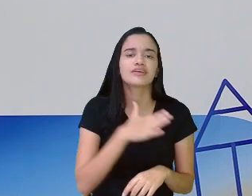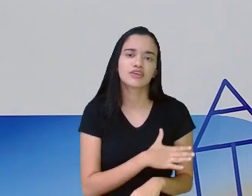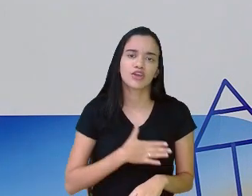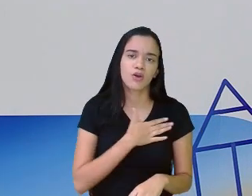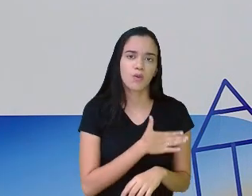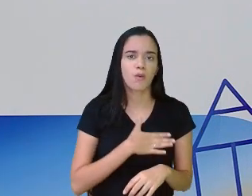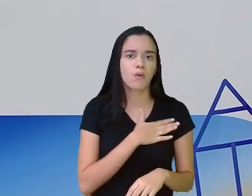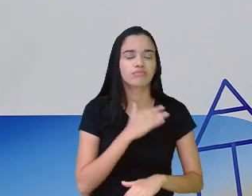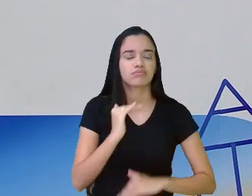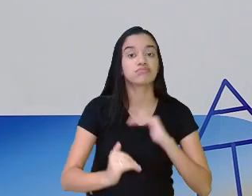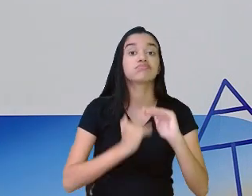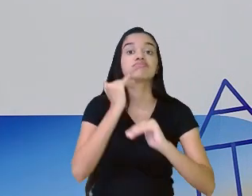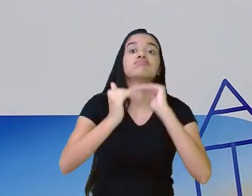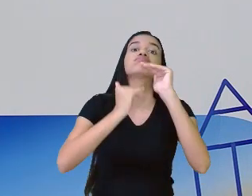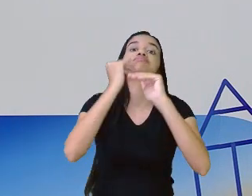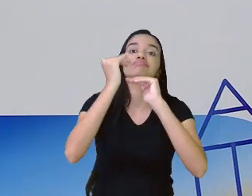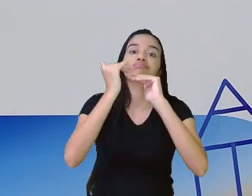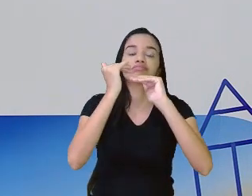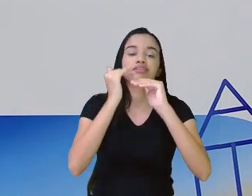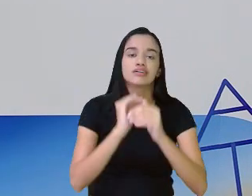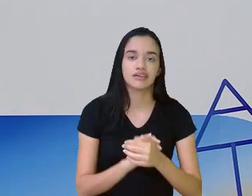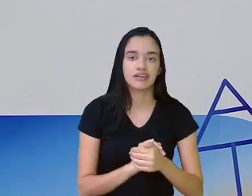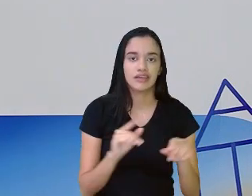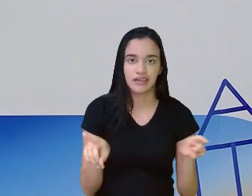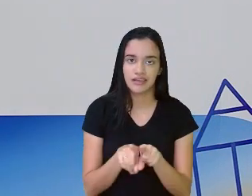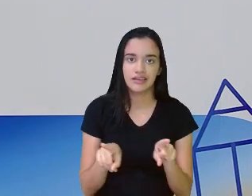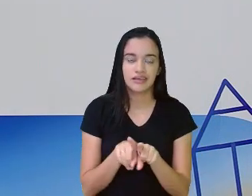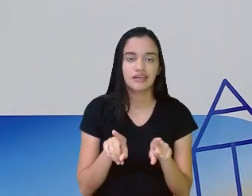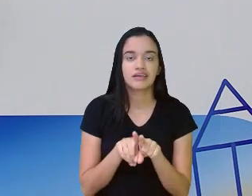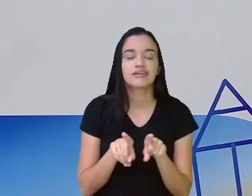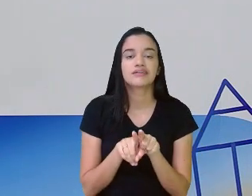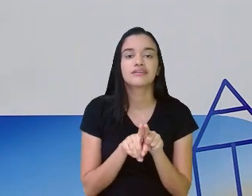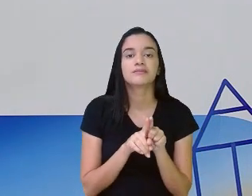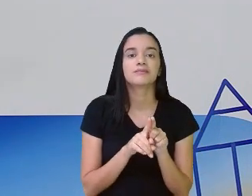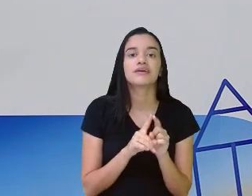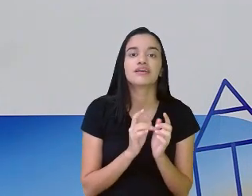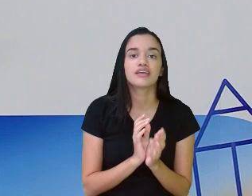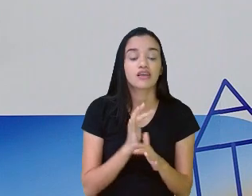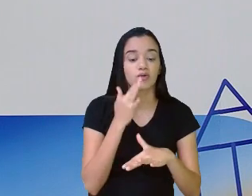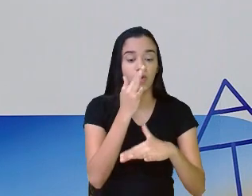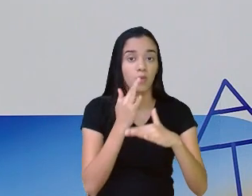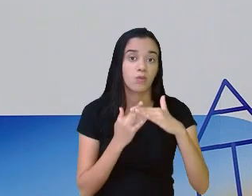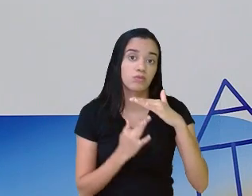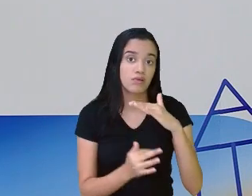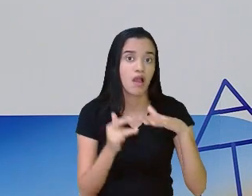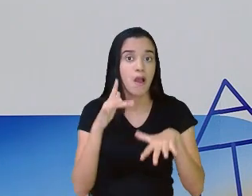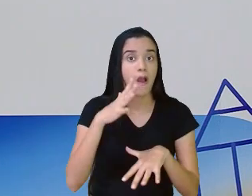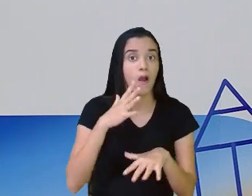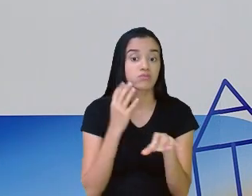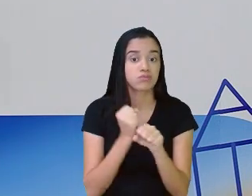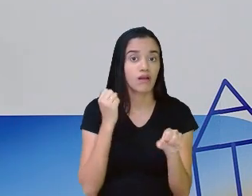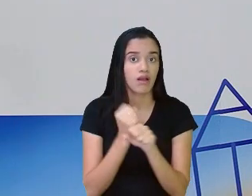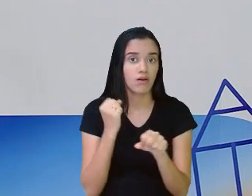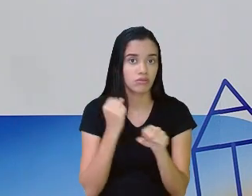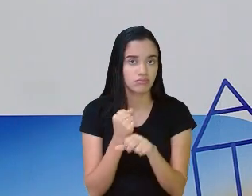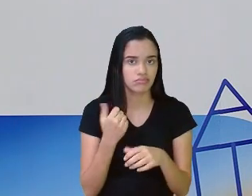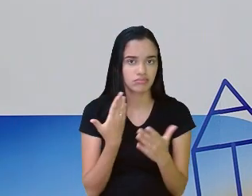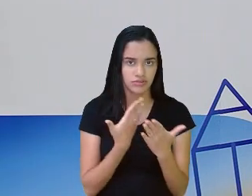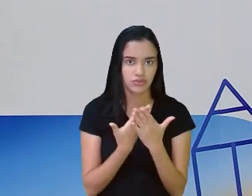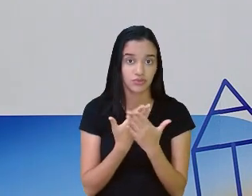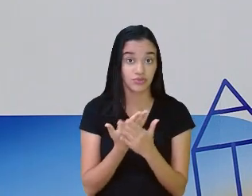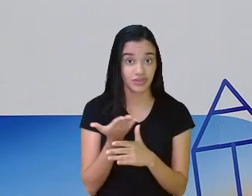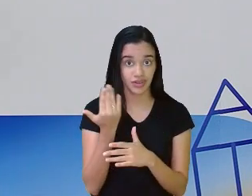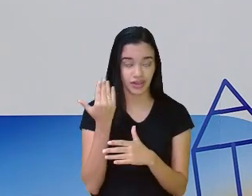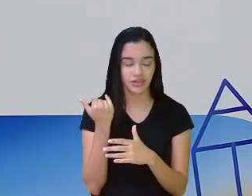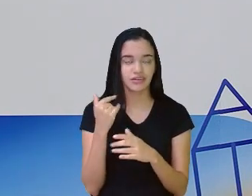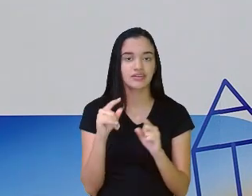aumentar o nível, aí a gente já vai trazer as operações com fração, por exemplo. Já trabalhamos anteriormente,